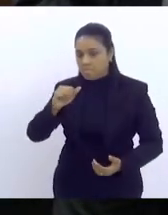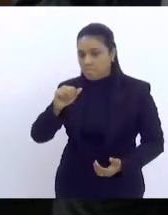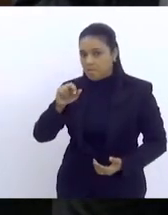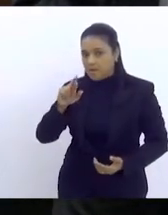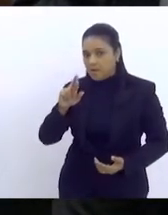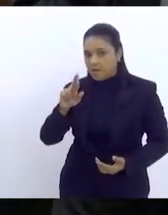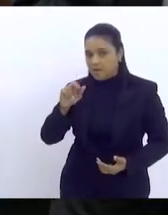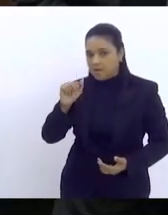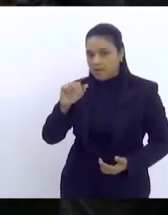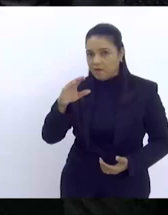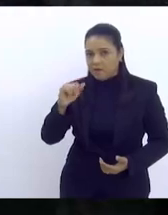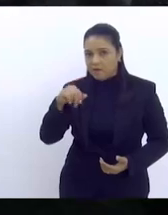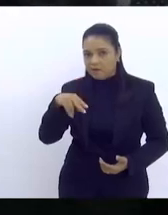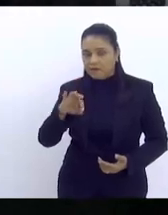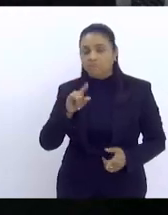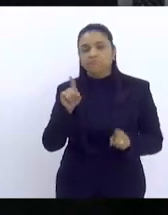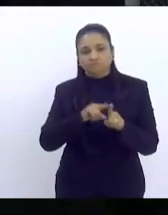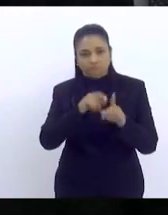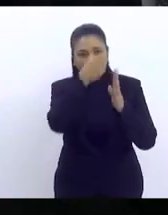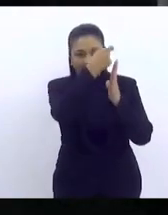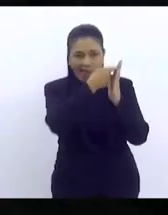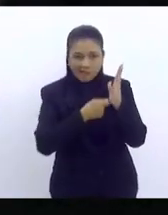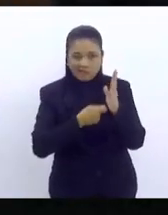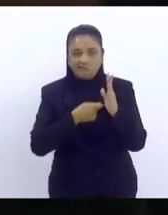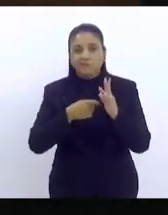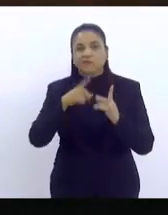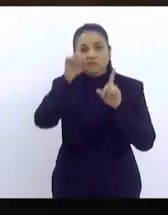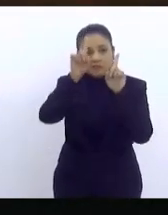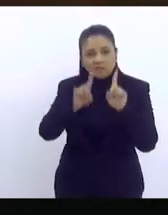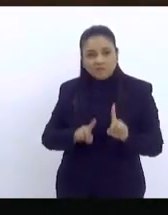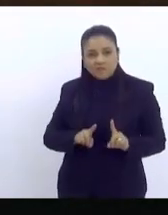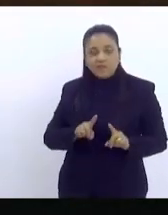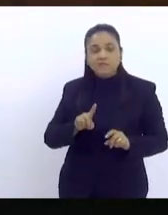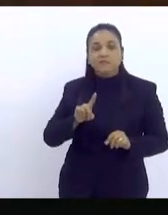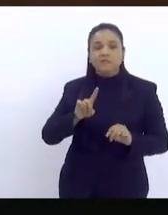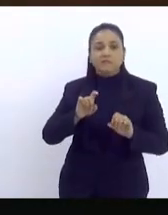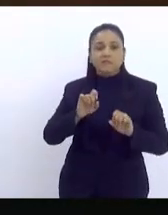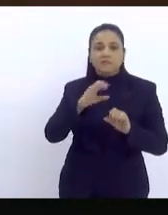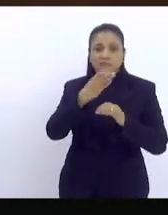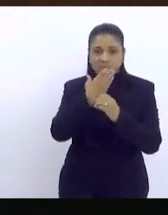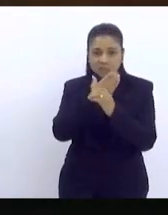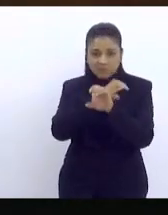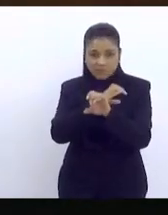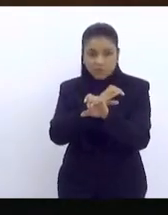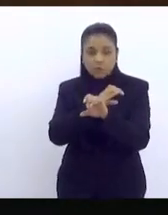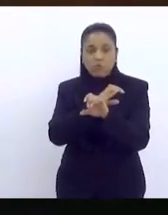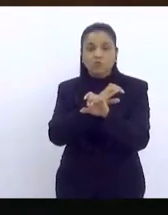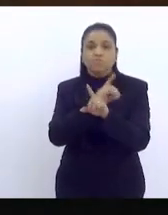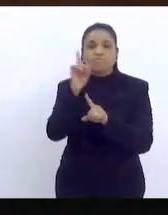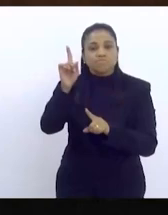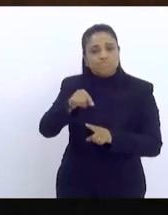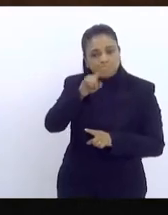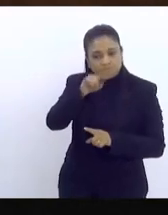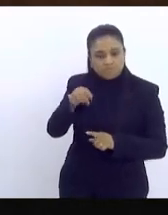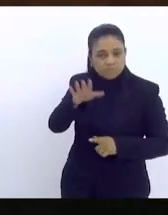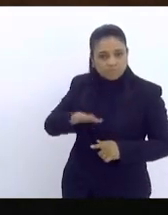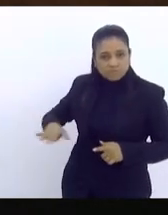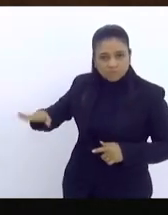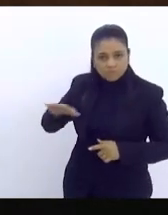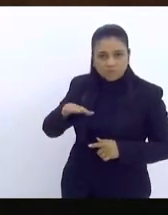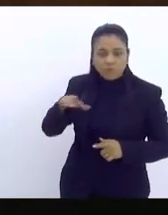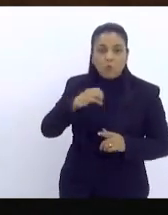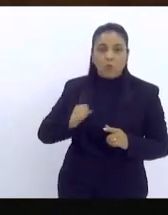condenando aquela edificação a relatório da Polícia Militar do Estado do Rio de Janeiro mas precisamente do BEP